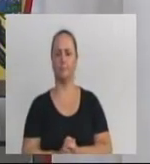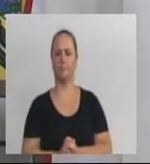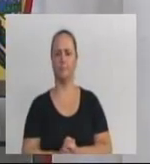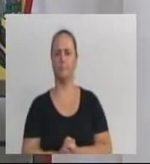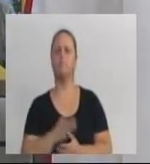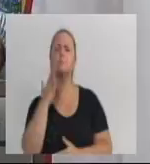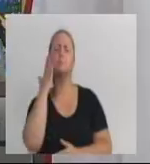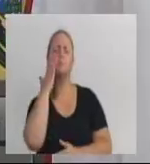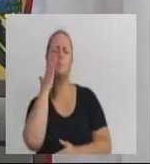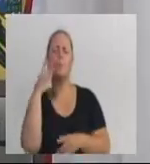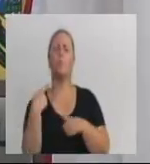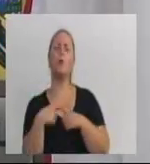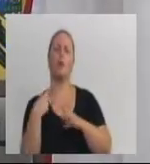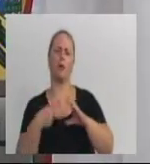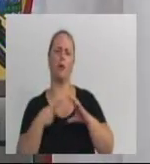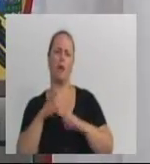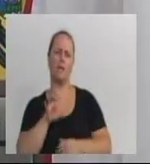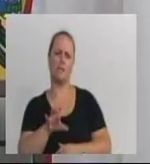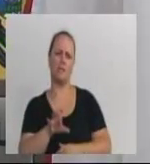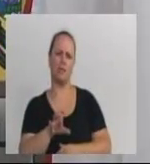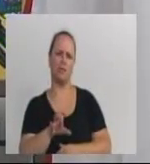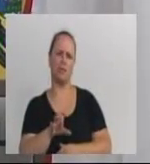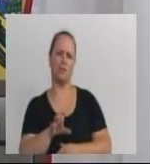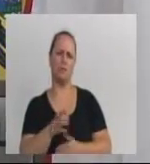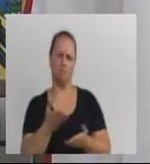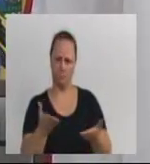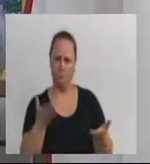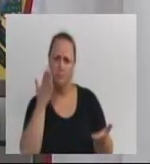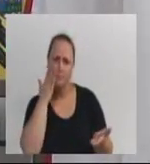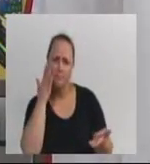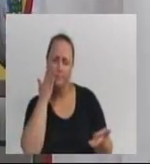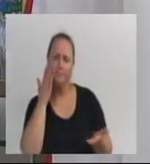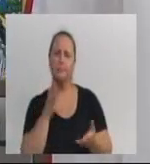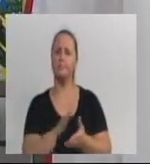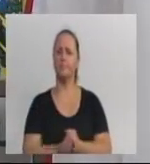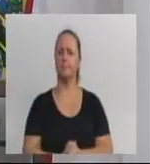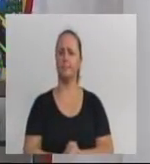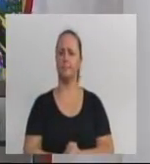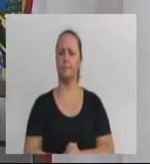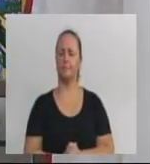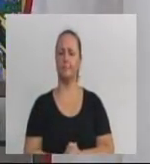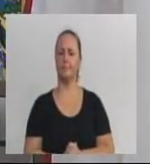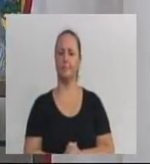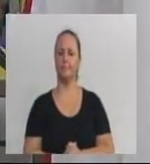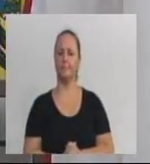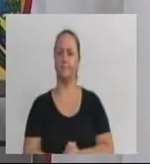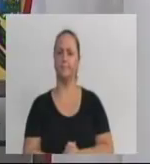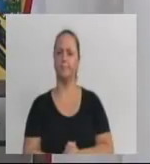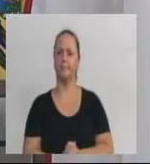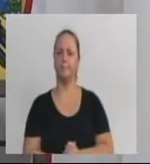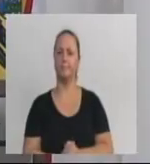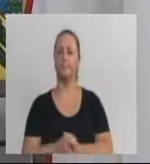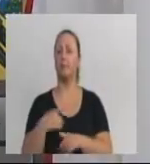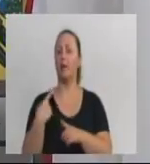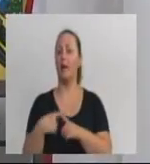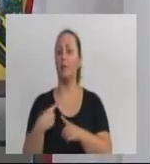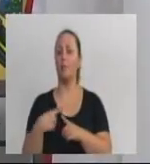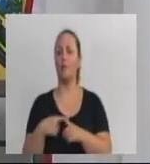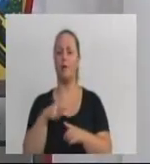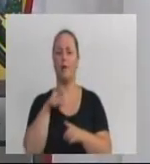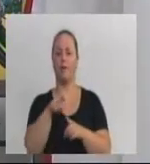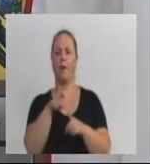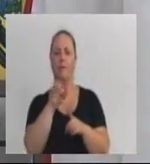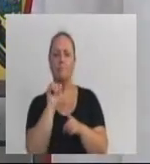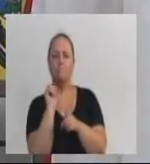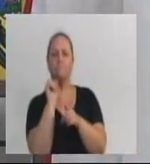Sabe por que a Câmara fez isso, senhores? Sabe por quê? Porque eles fizeram depósito irregular